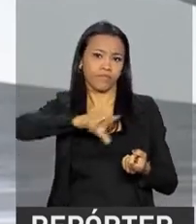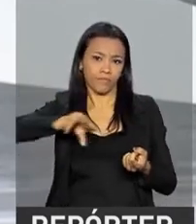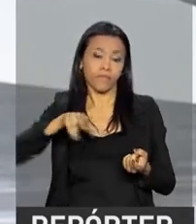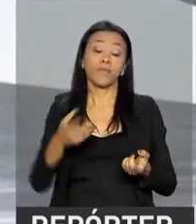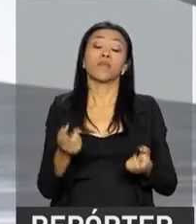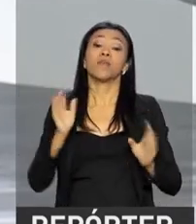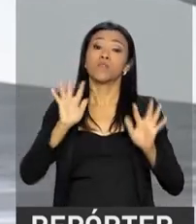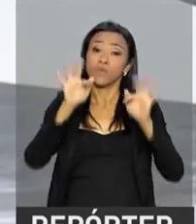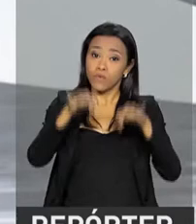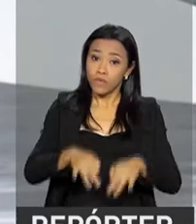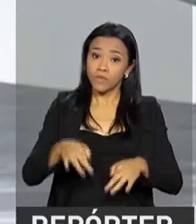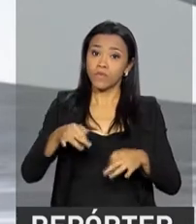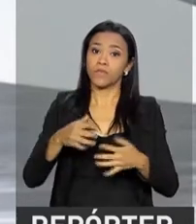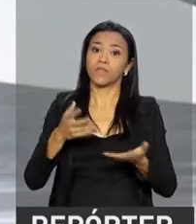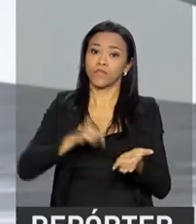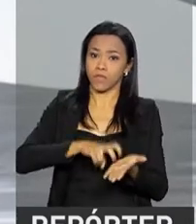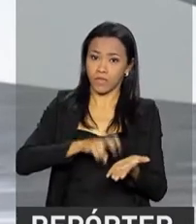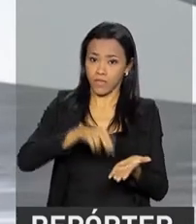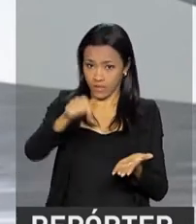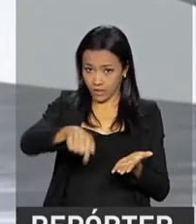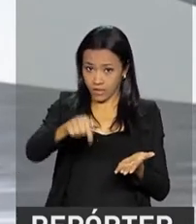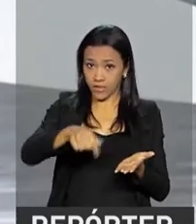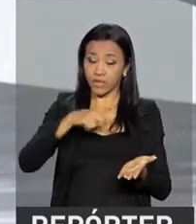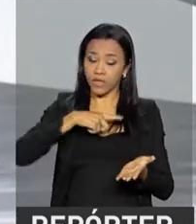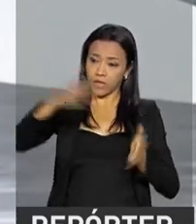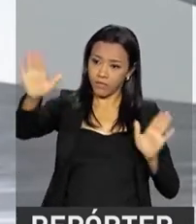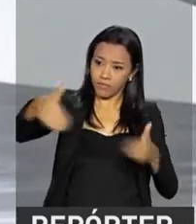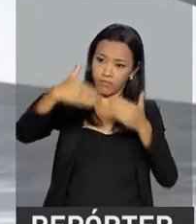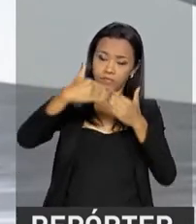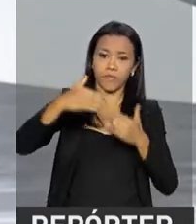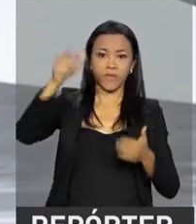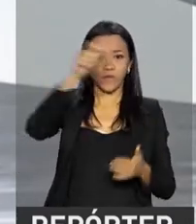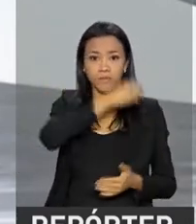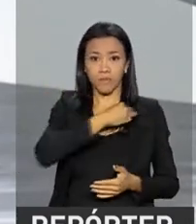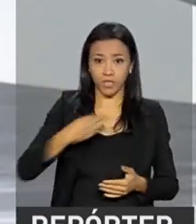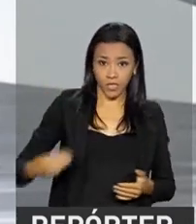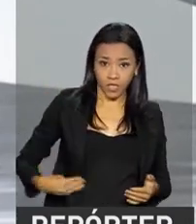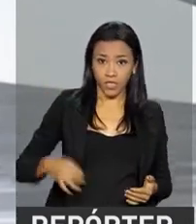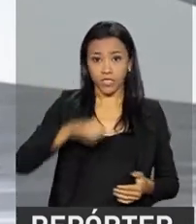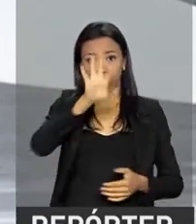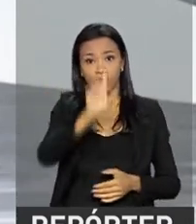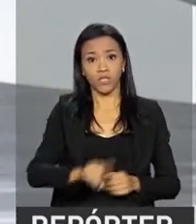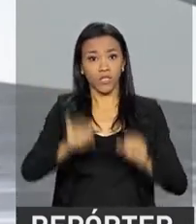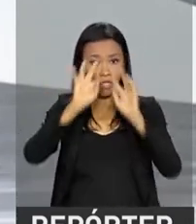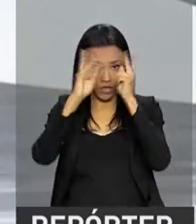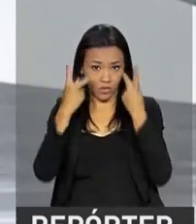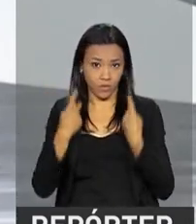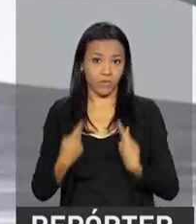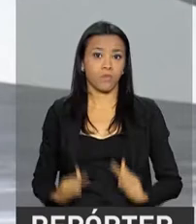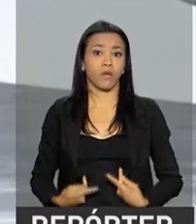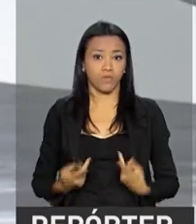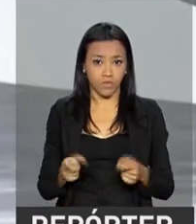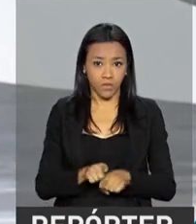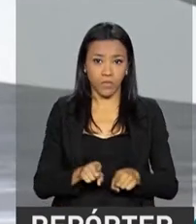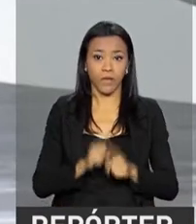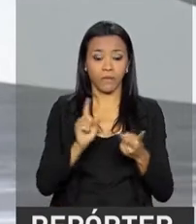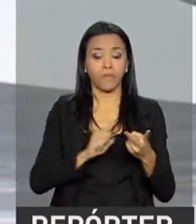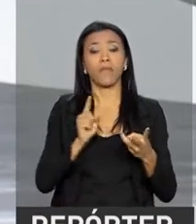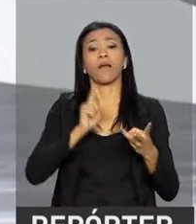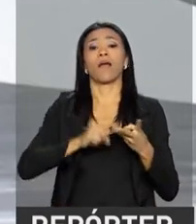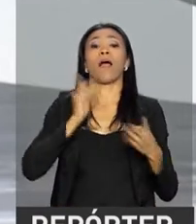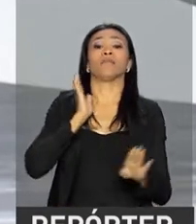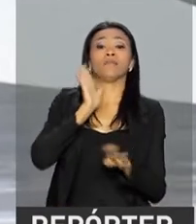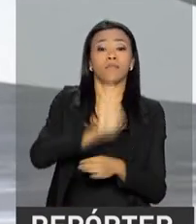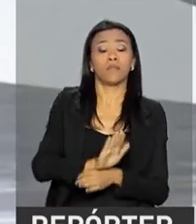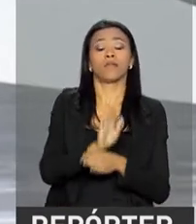michel temer gente recebe a visita da ministra dos direitos humanos nos linda a falar à tarde michel